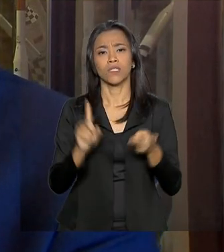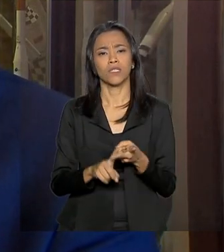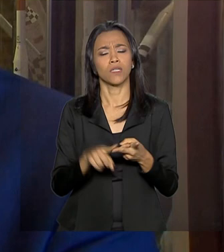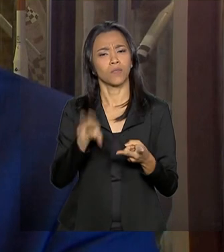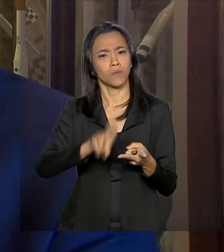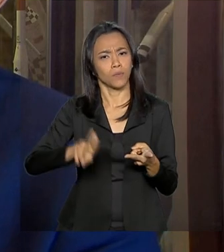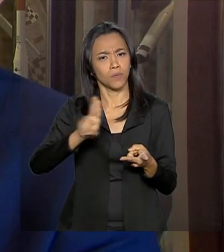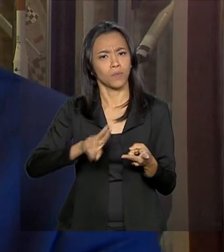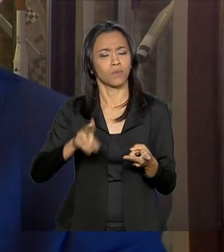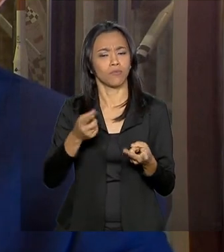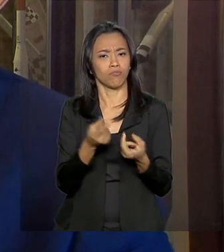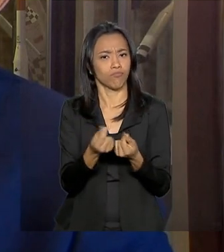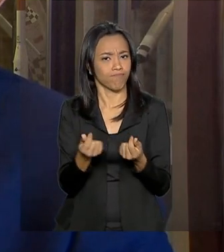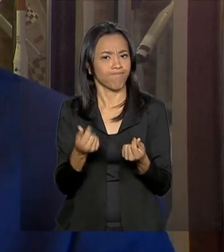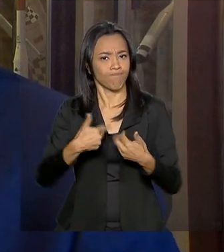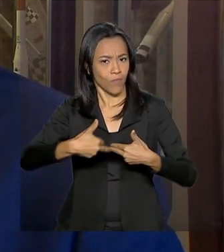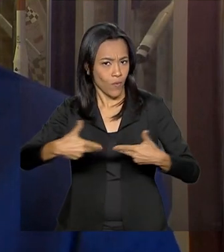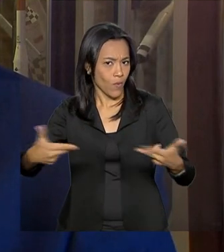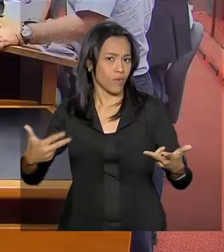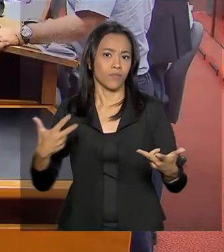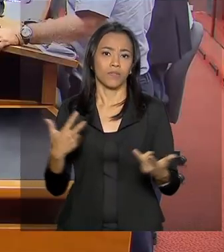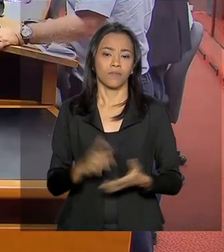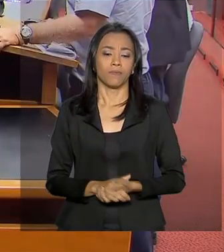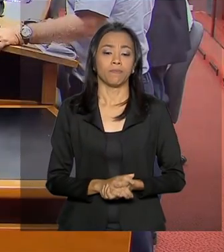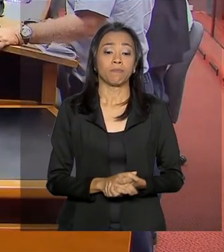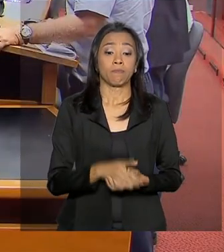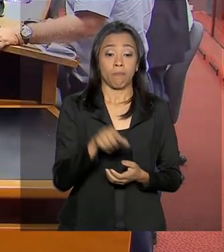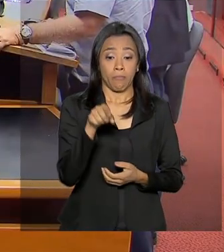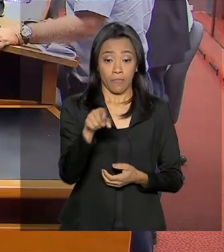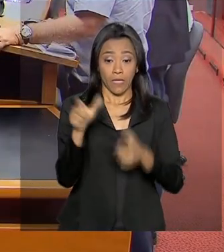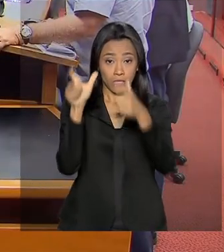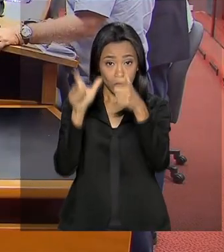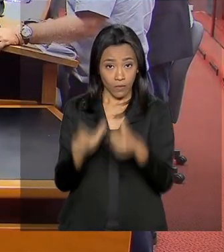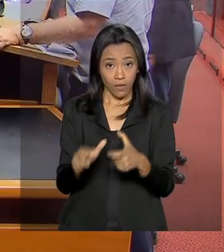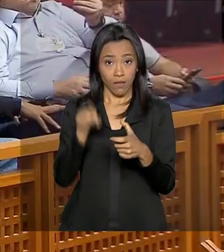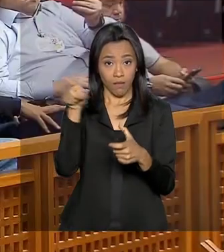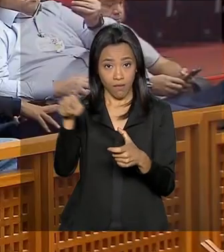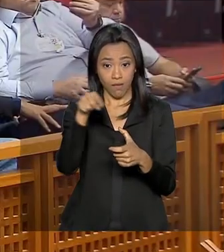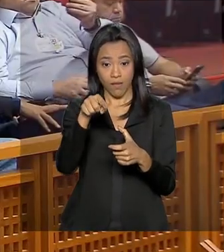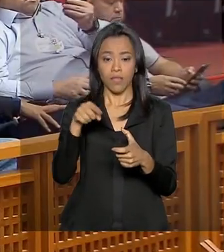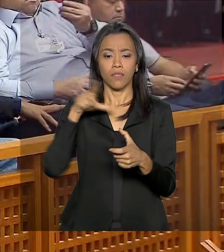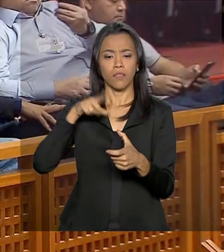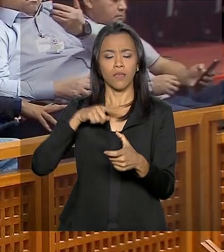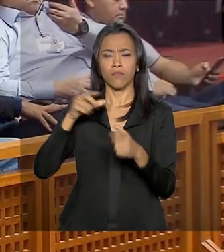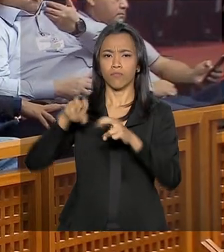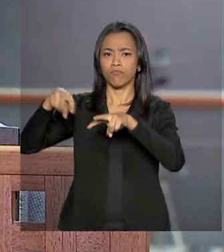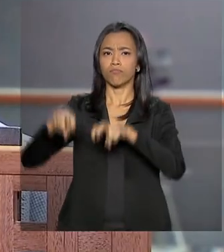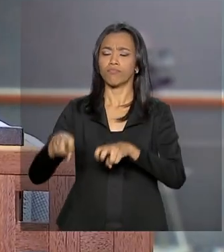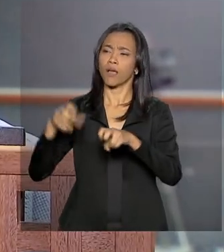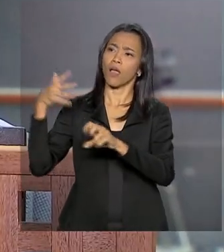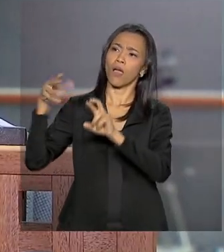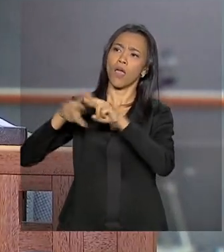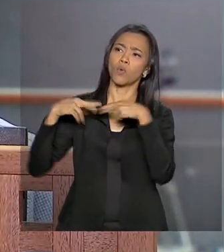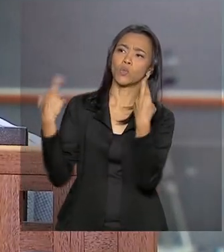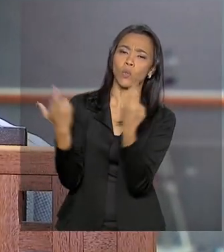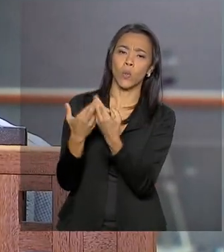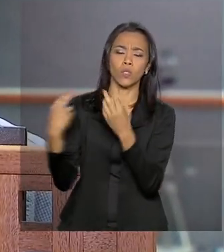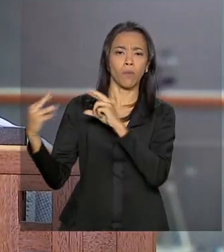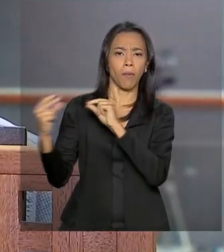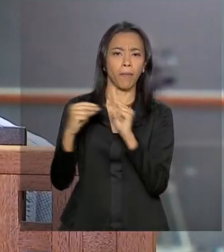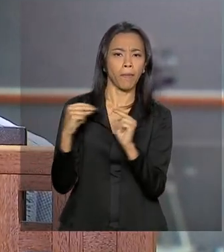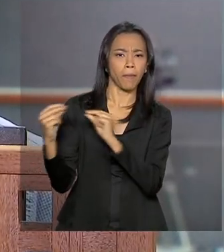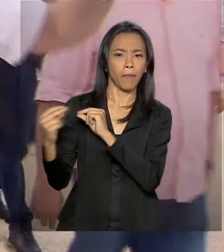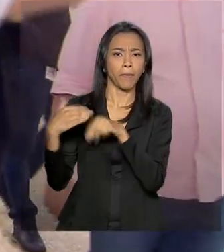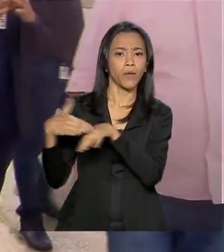recursos para o programa espacial e para a comunidade. Em Curru, a comitiva brasileira participou de reuniões e conversas com